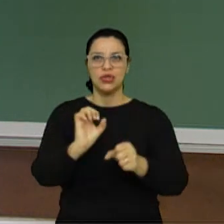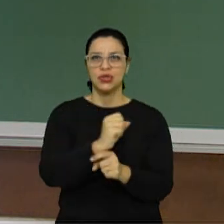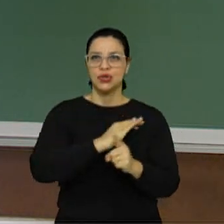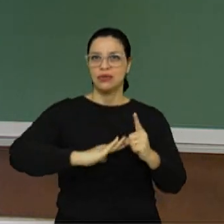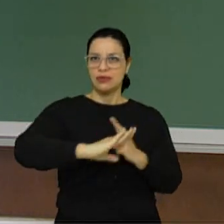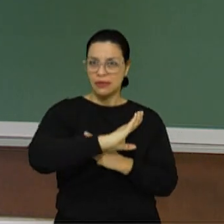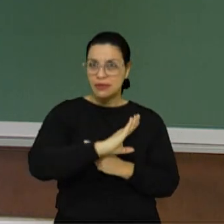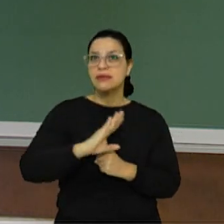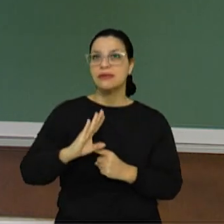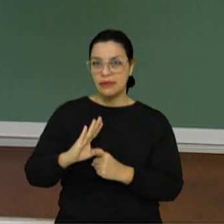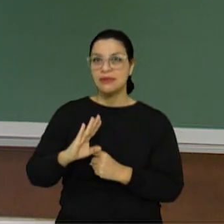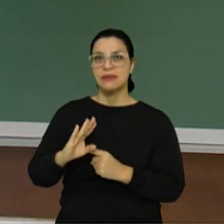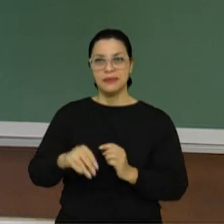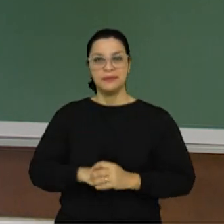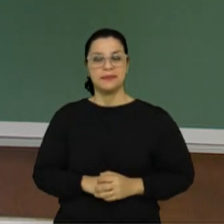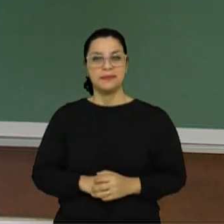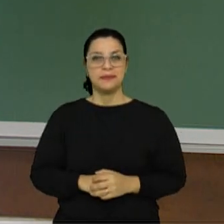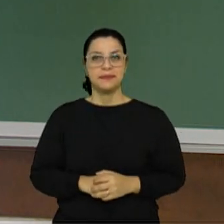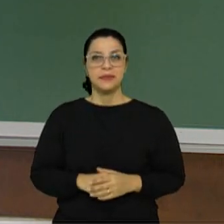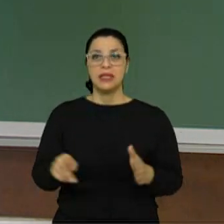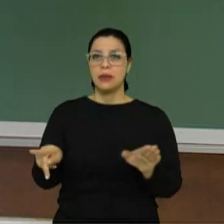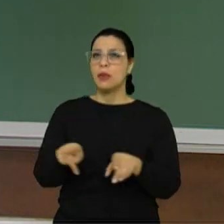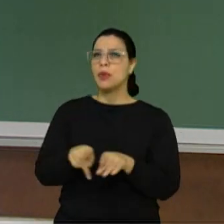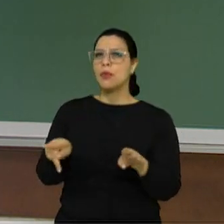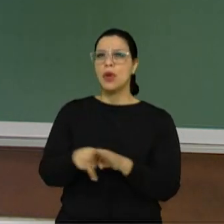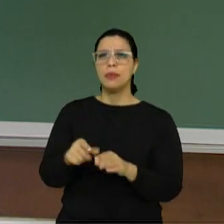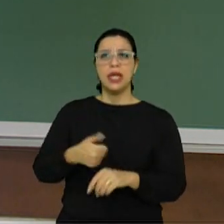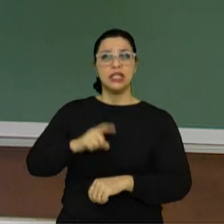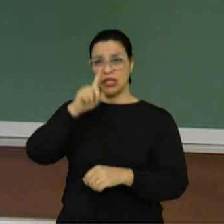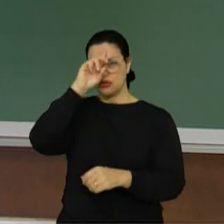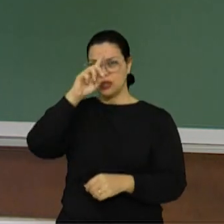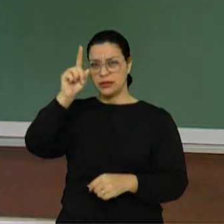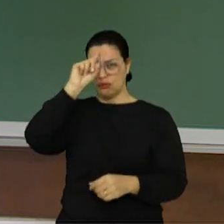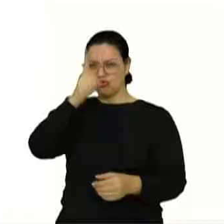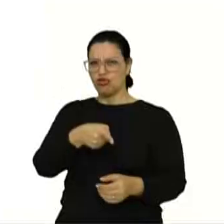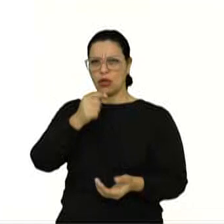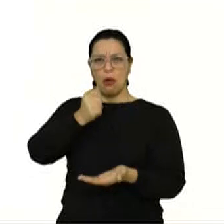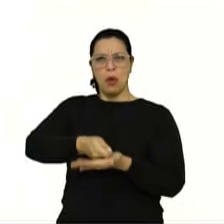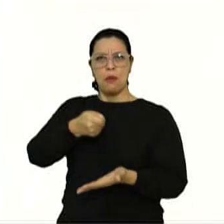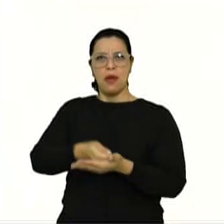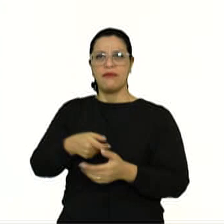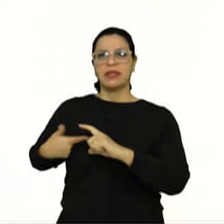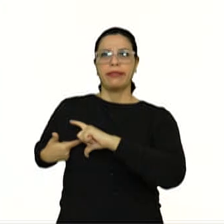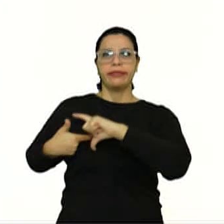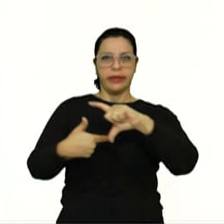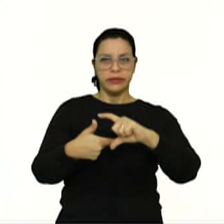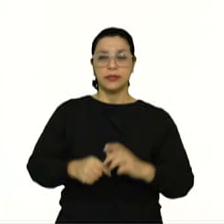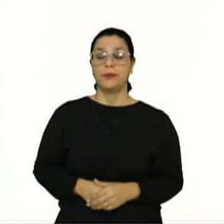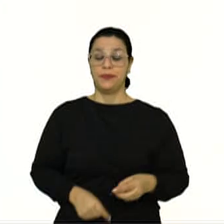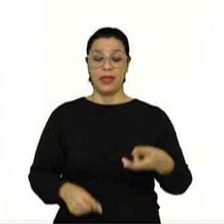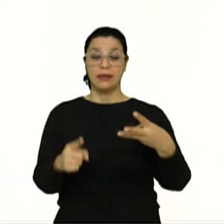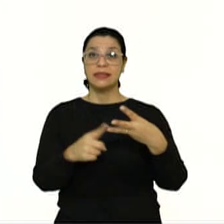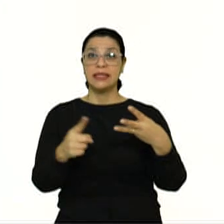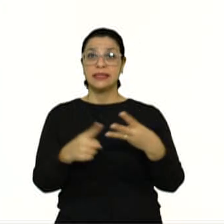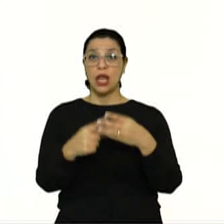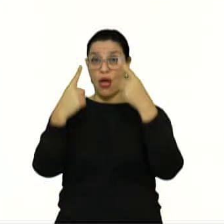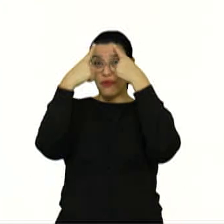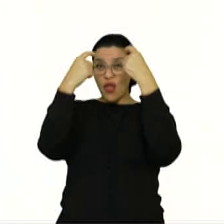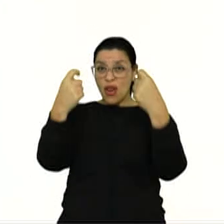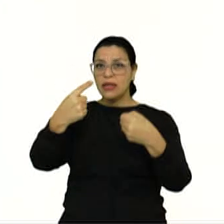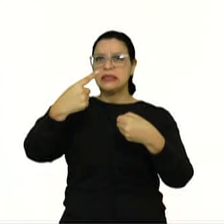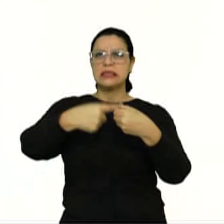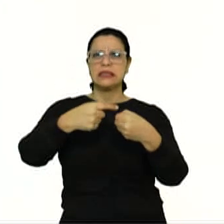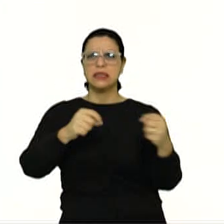social, né, trazido também aí através da ditadura, através de elementos de violência